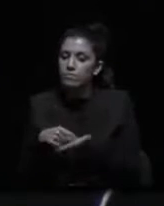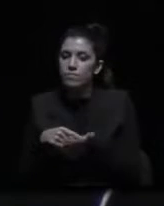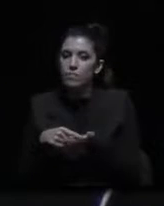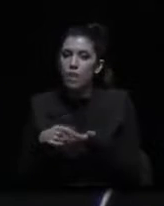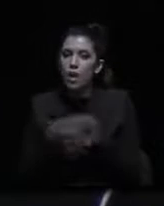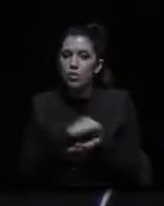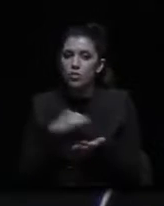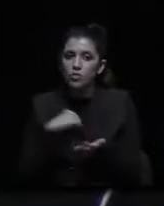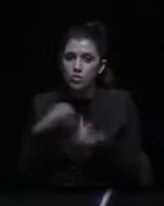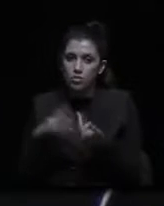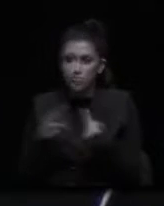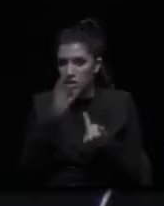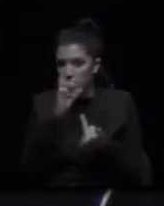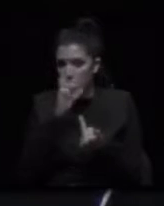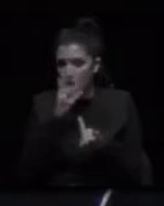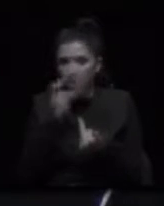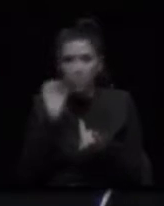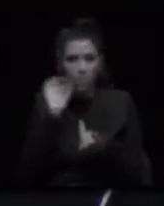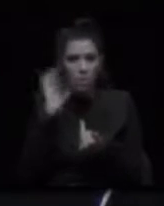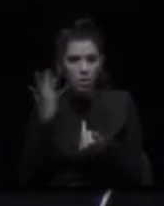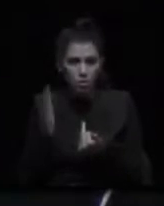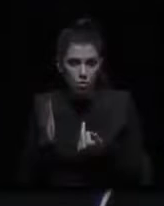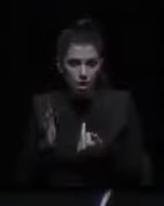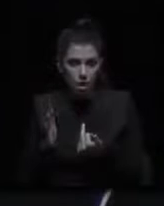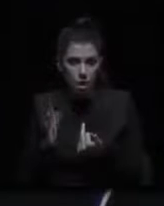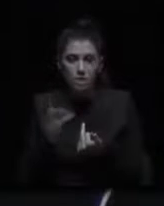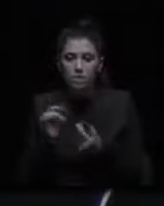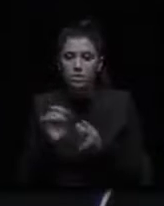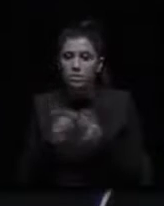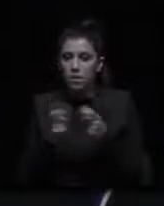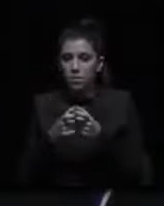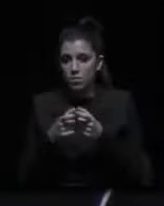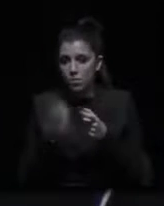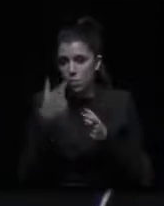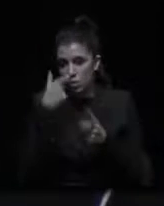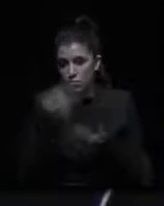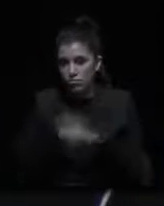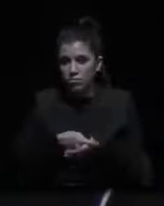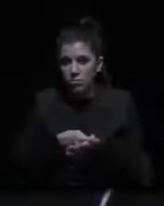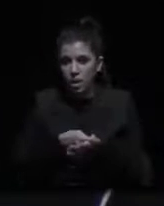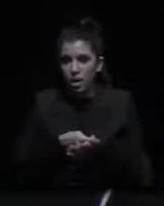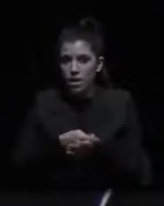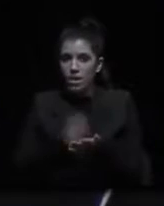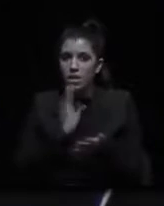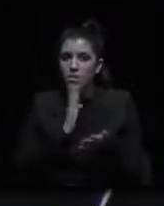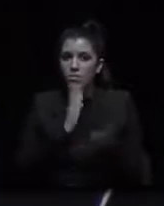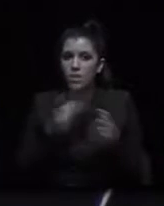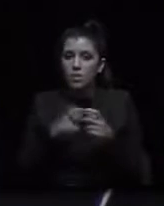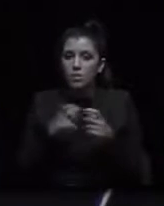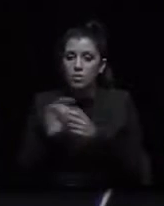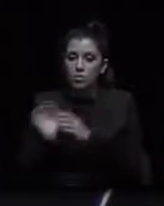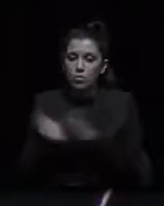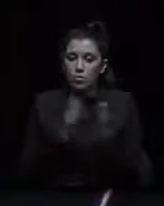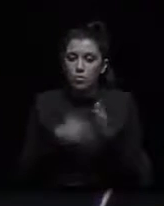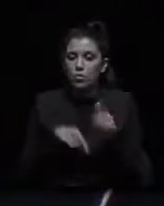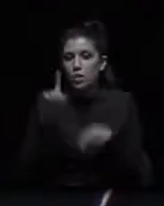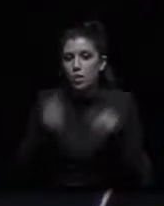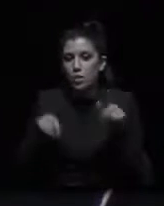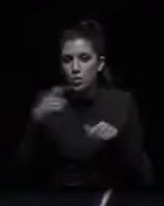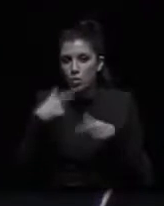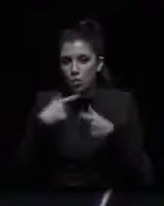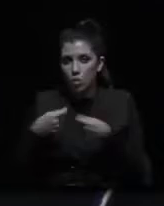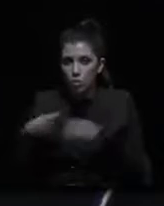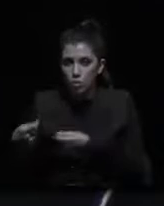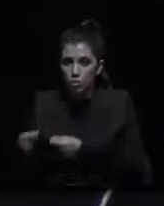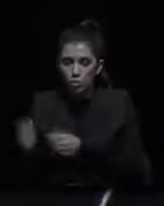rede de distribuição de gás natural e repercutida nos consumidores, variando com o consumo e com o número de dias faturados. Em contrapartida, o